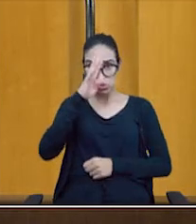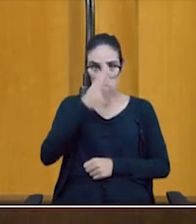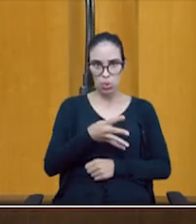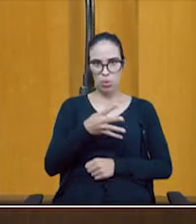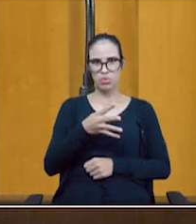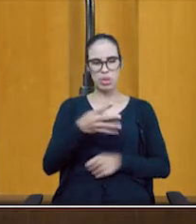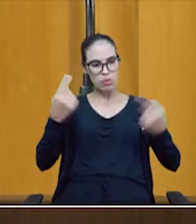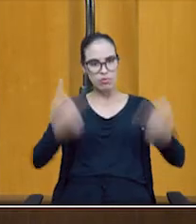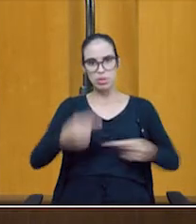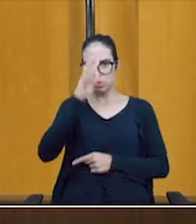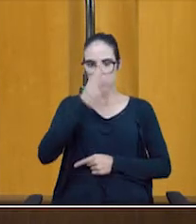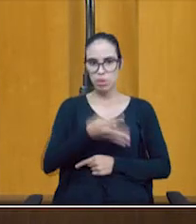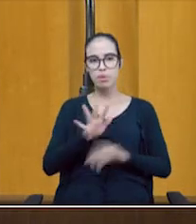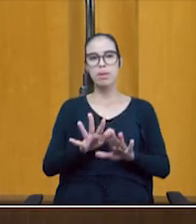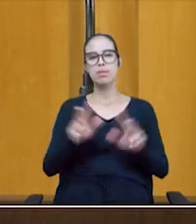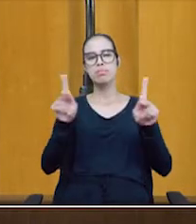mas pacifique.